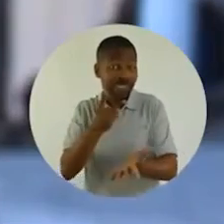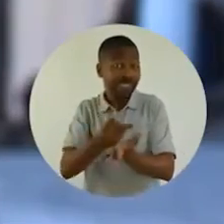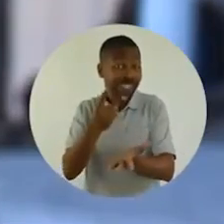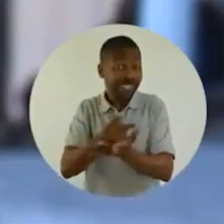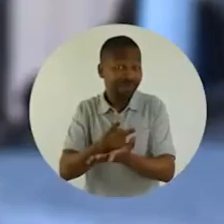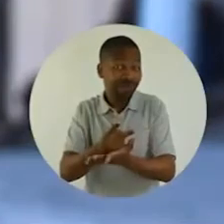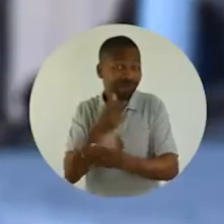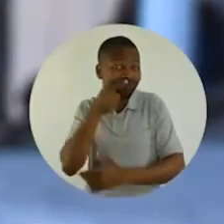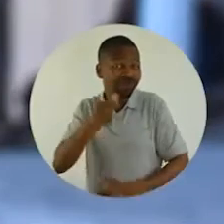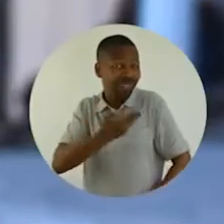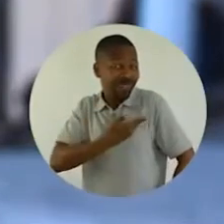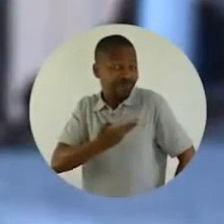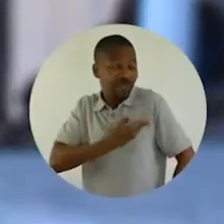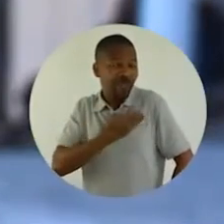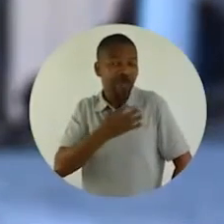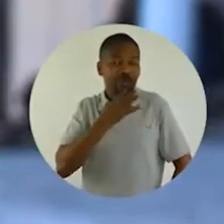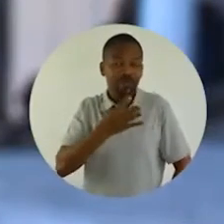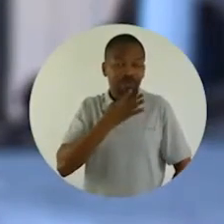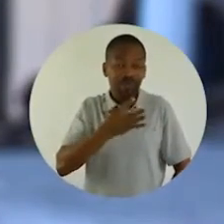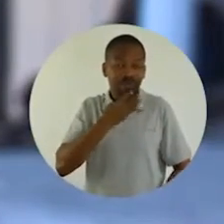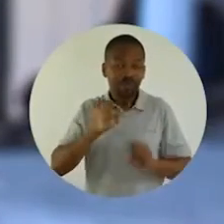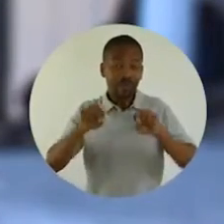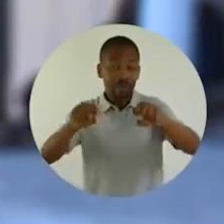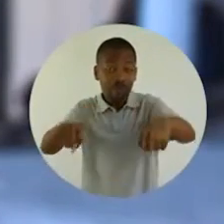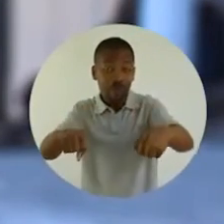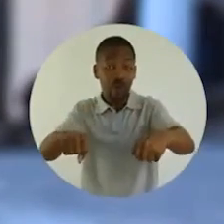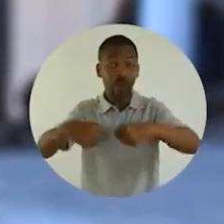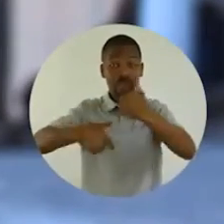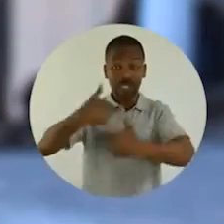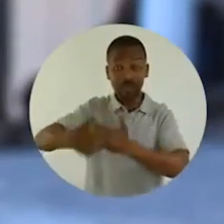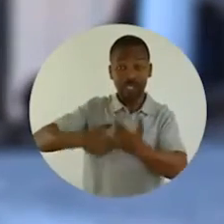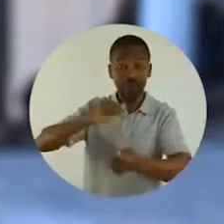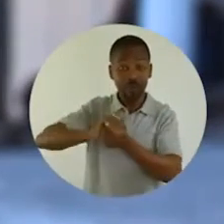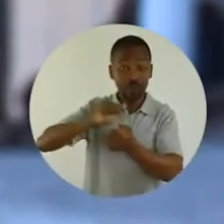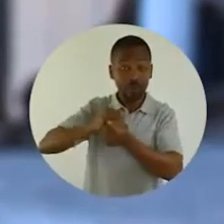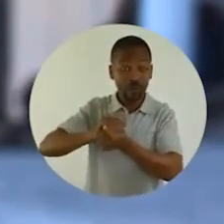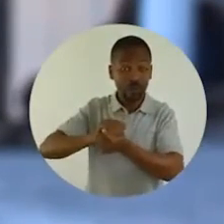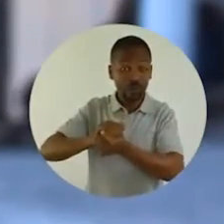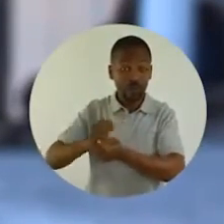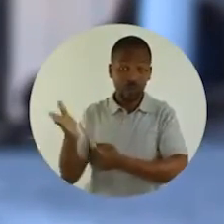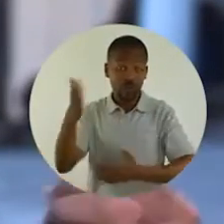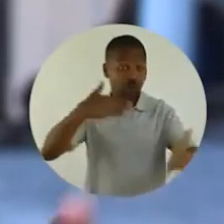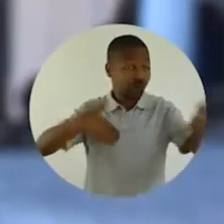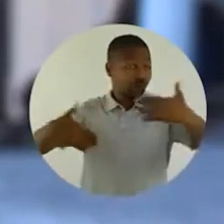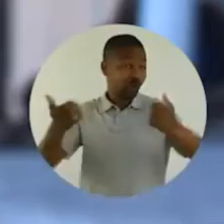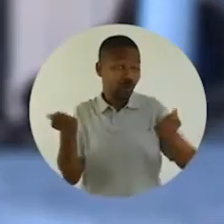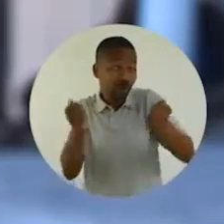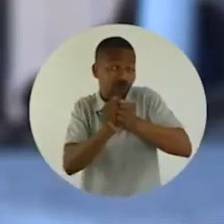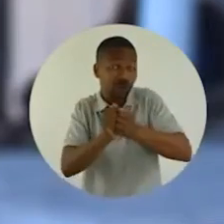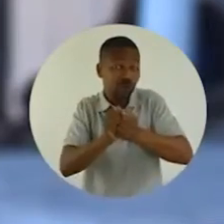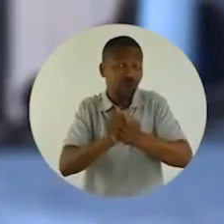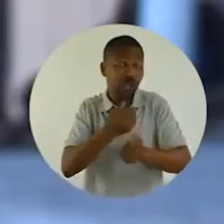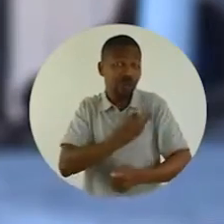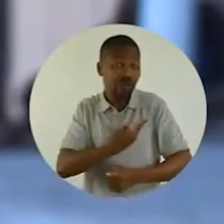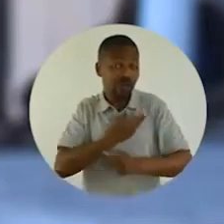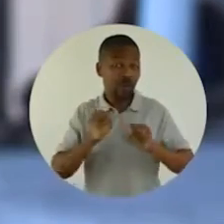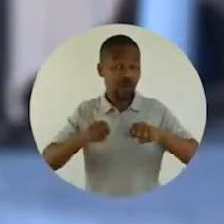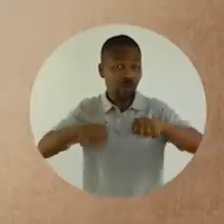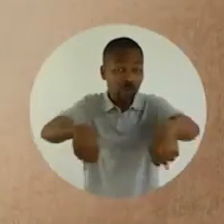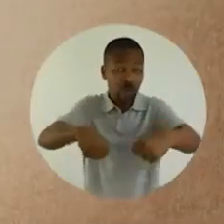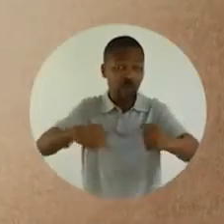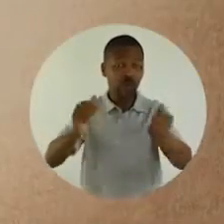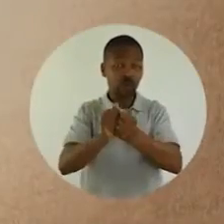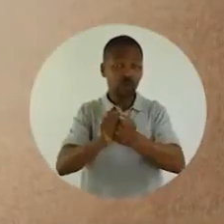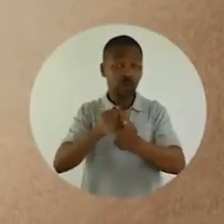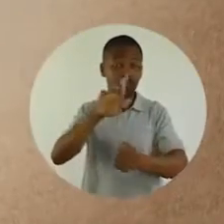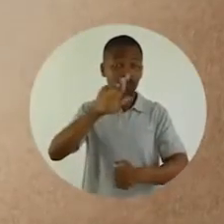Pô, ele foi, aí começou a trabalhar na moto, ele levou esse Kiko pra trabalhar com ele. Aí levou os outros colegas todos nossos lá pra trabalhar na moto junto com ele. Todo